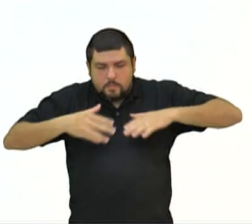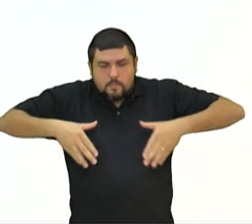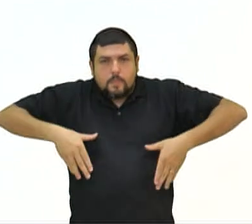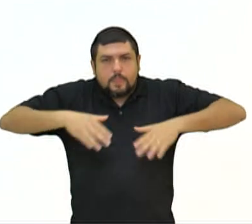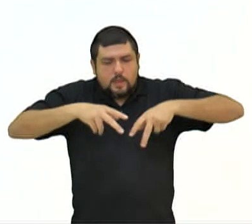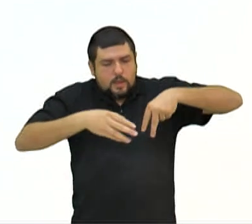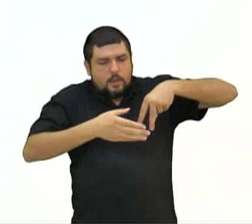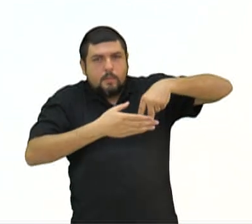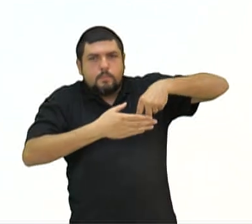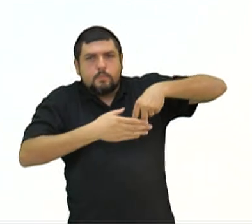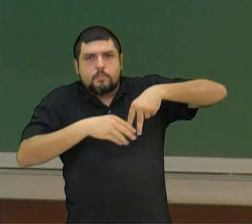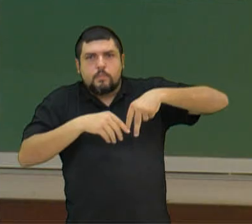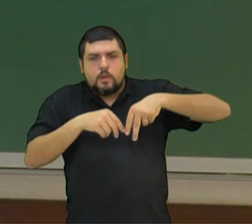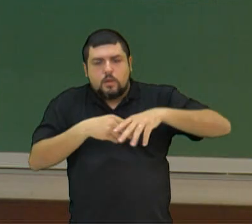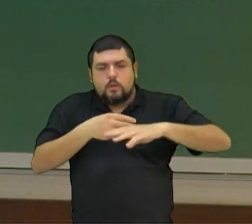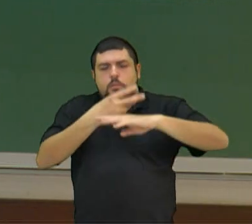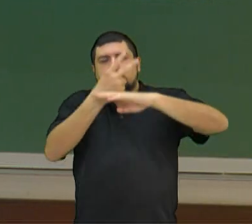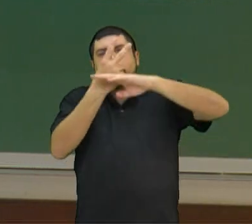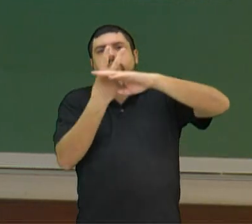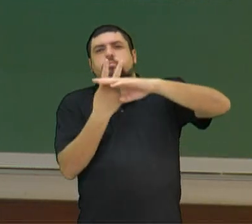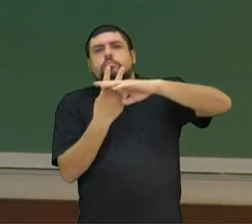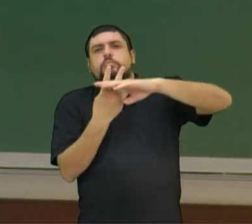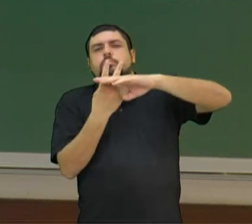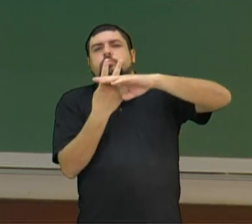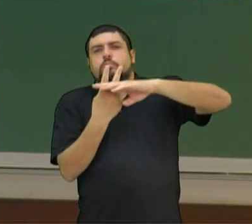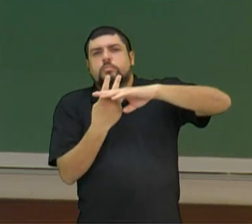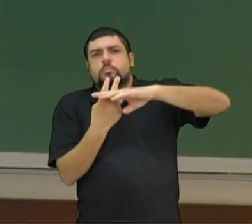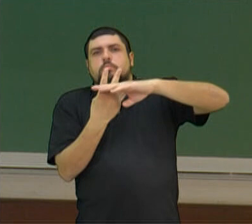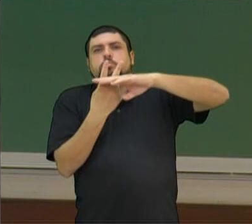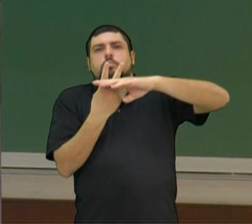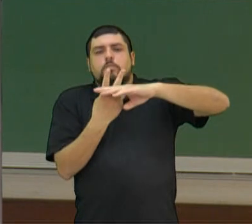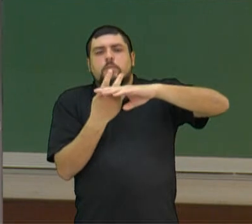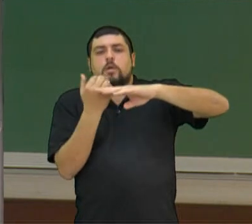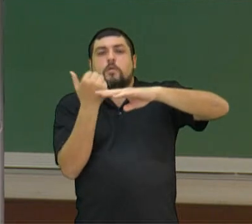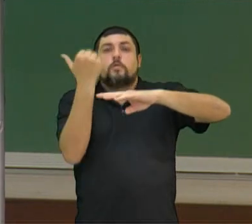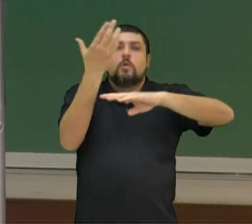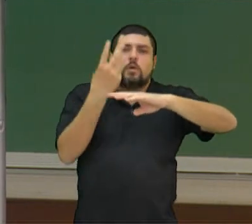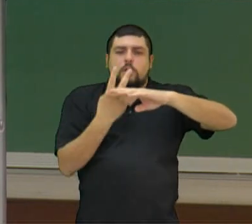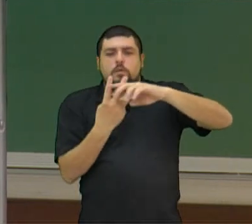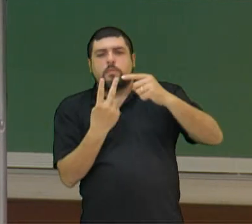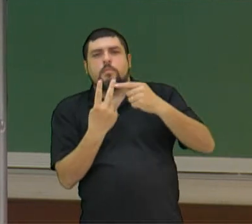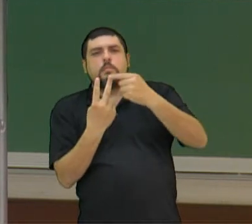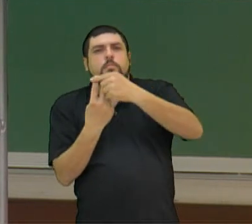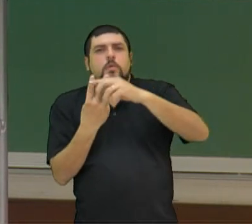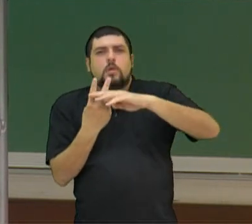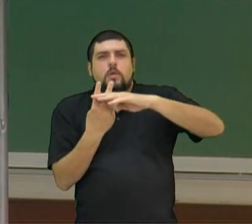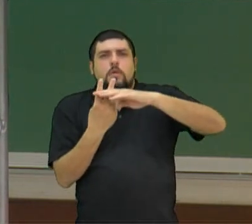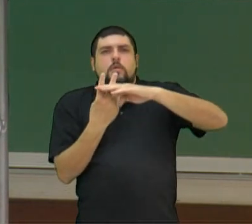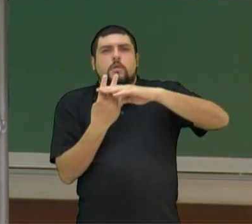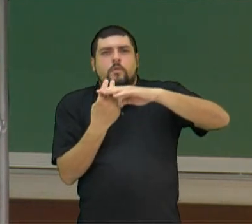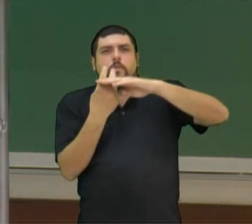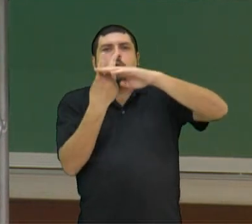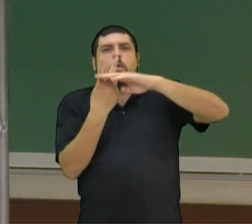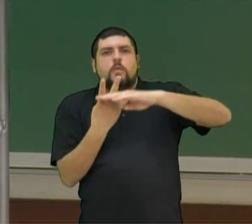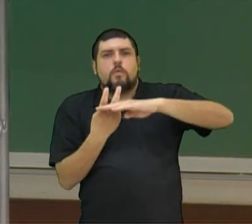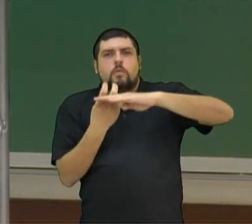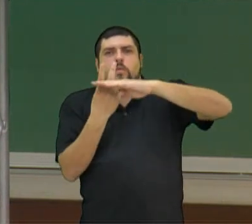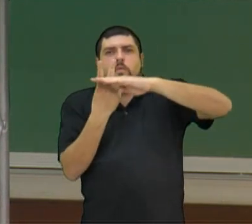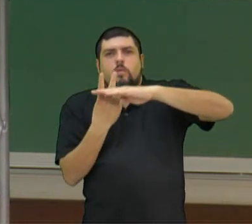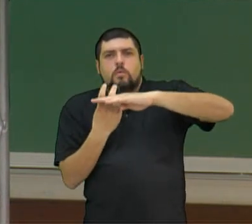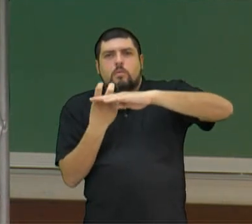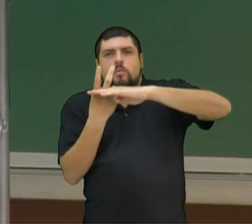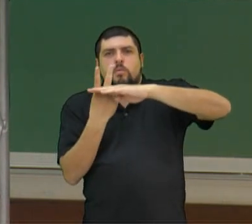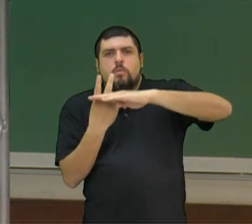é uma posição que a atleta fica durante muito tempo. Então, quem pratica nado sincronizado tem que ter